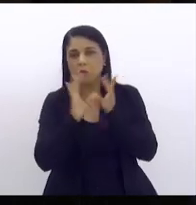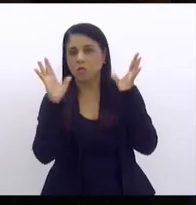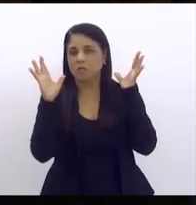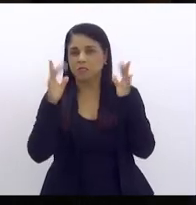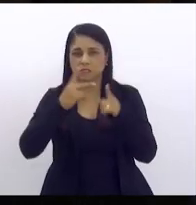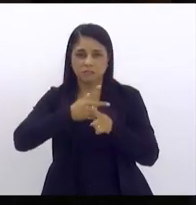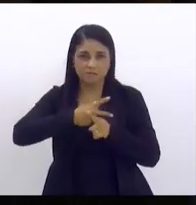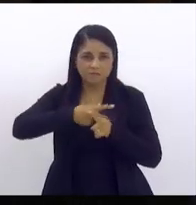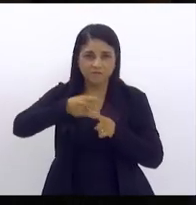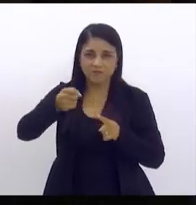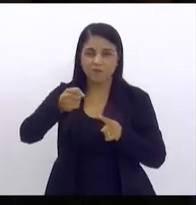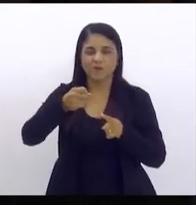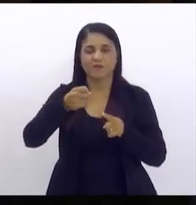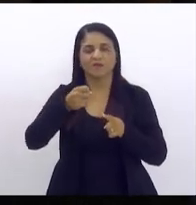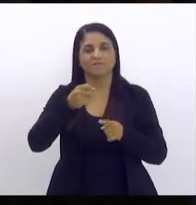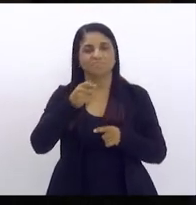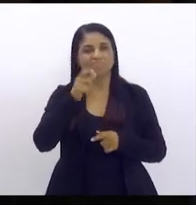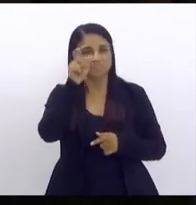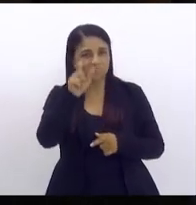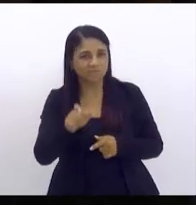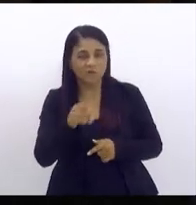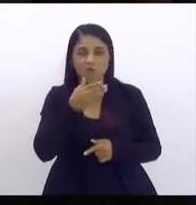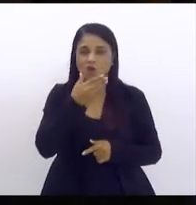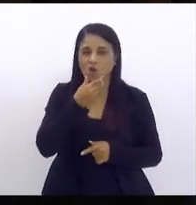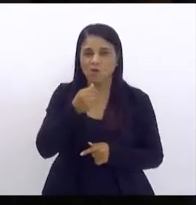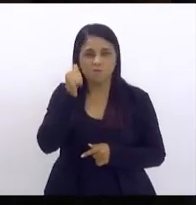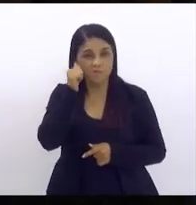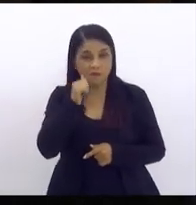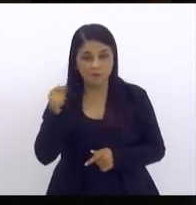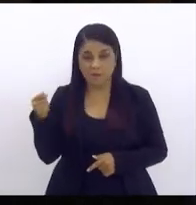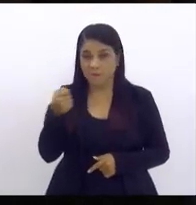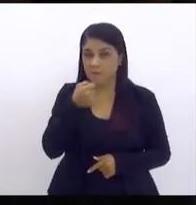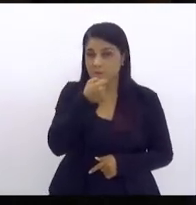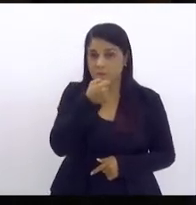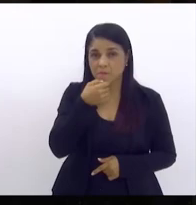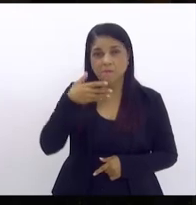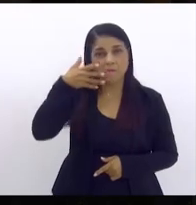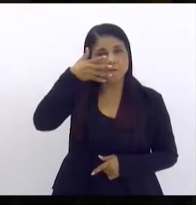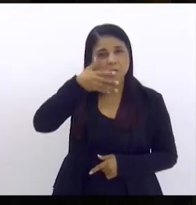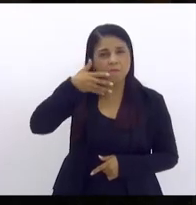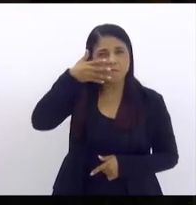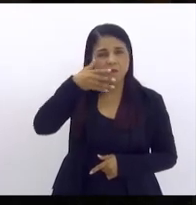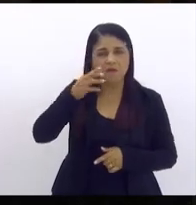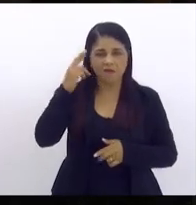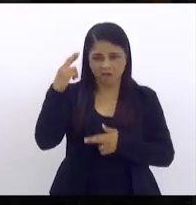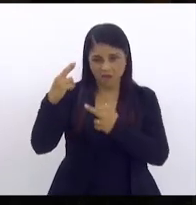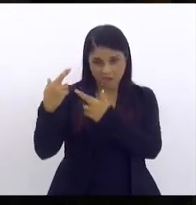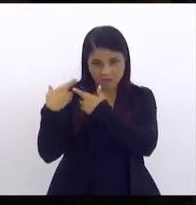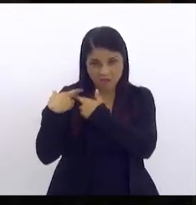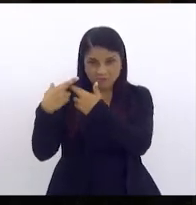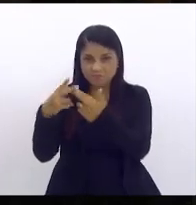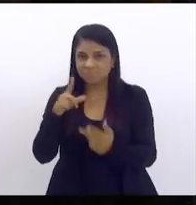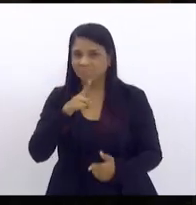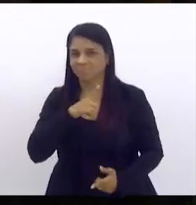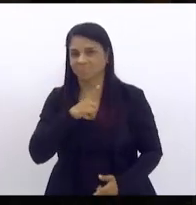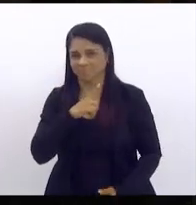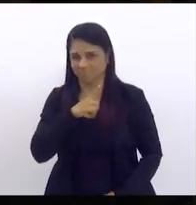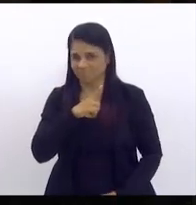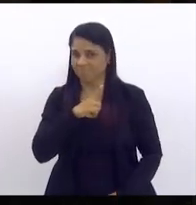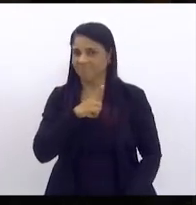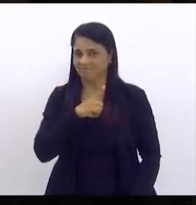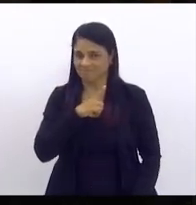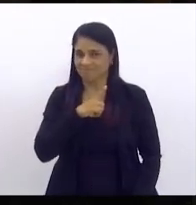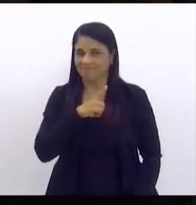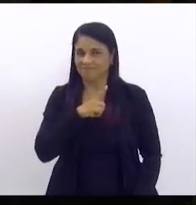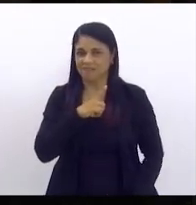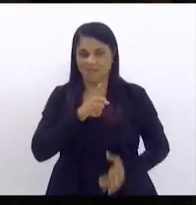vitória daqueles e daquelas que acham que esse microfone aqui tem que ter responsabilidade para falar. Esse microfone aqui não